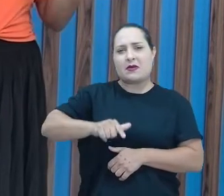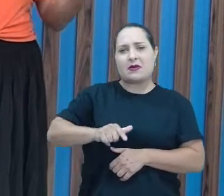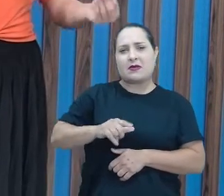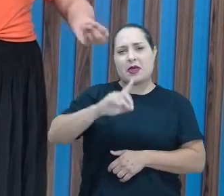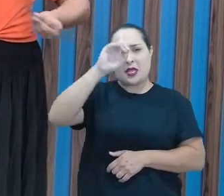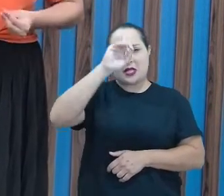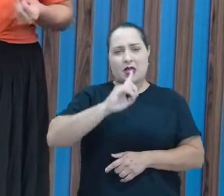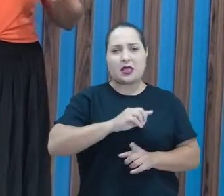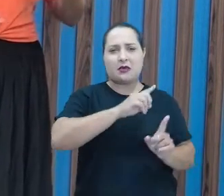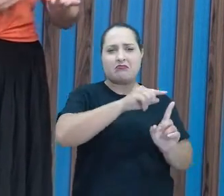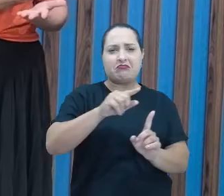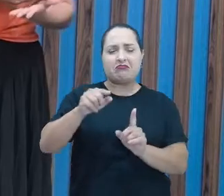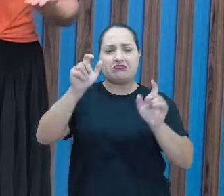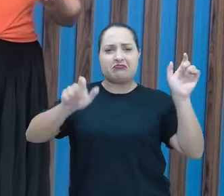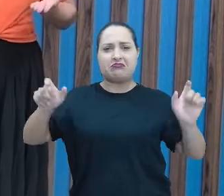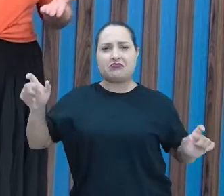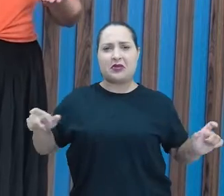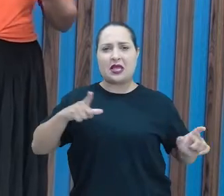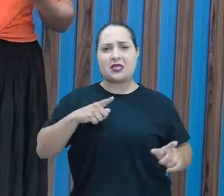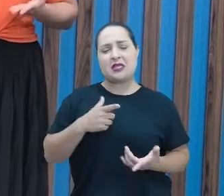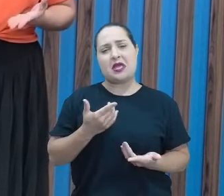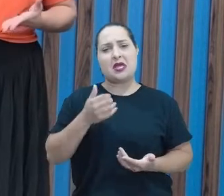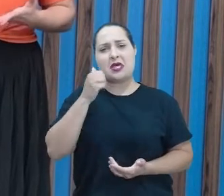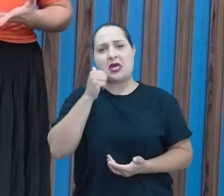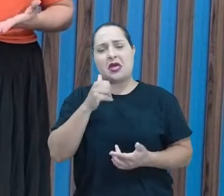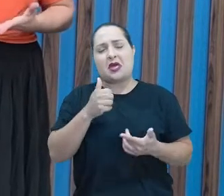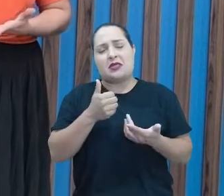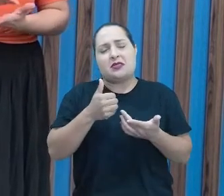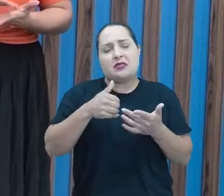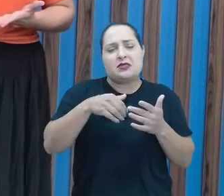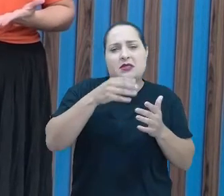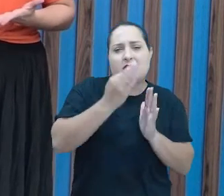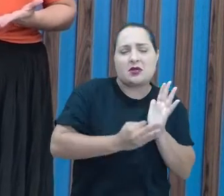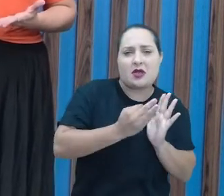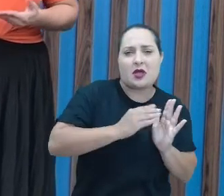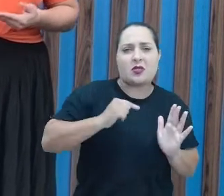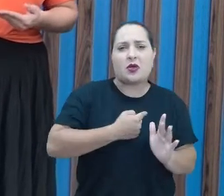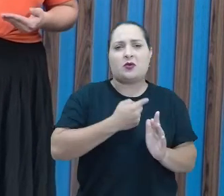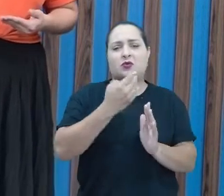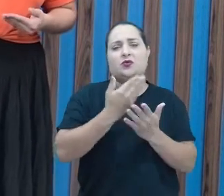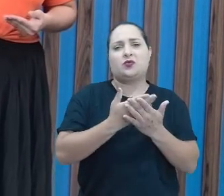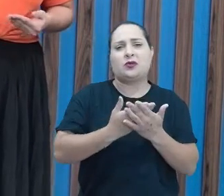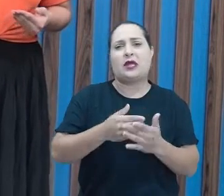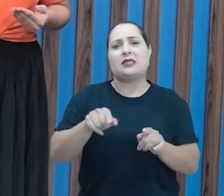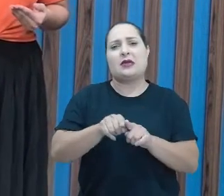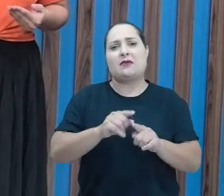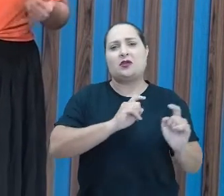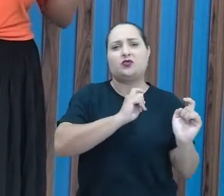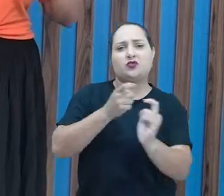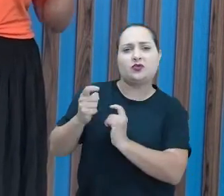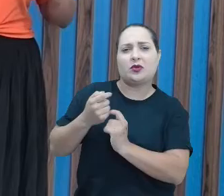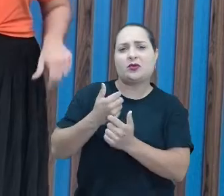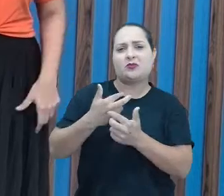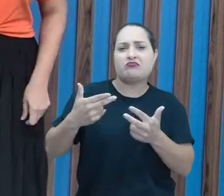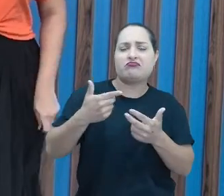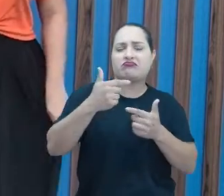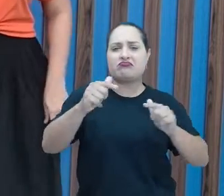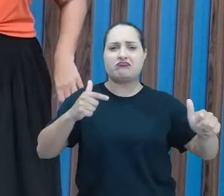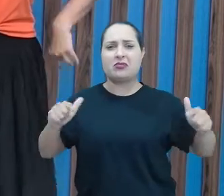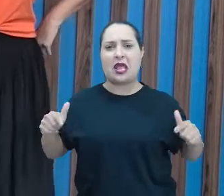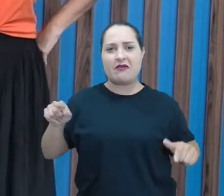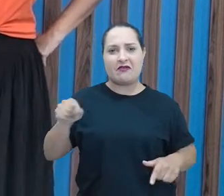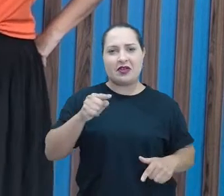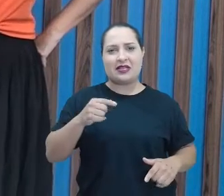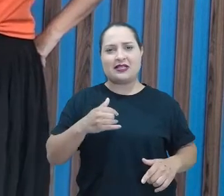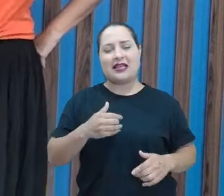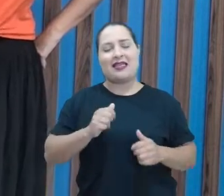gêneros textuais como um caminho, né? E a gente vai estudá-los, mas também vai discutir outras coisas. Joia?